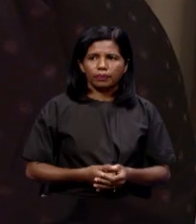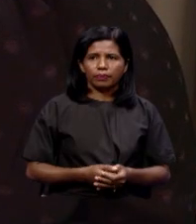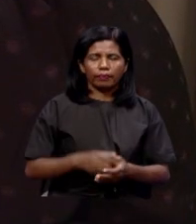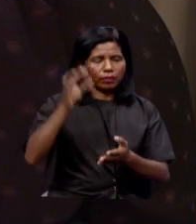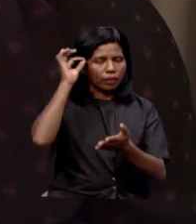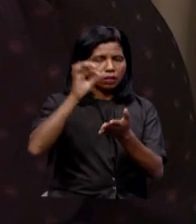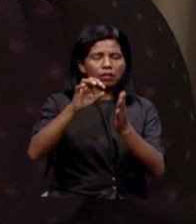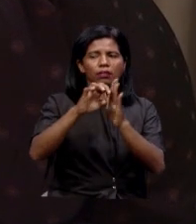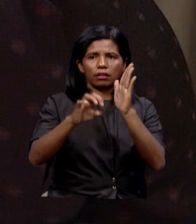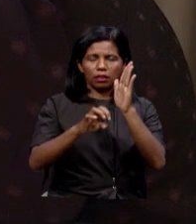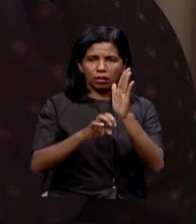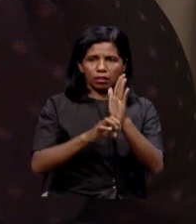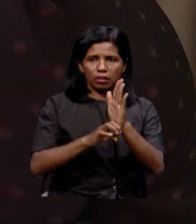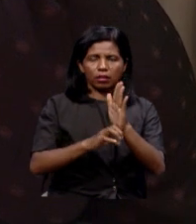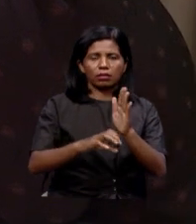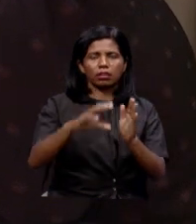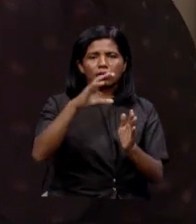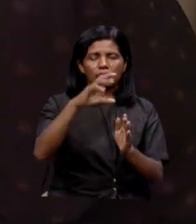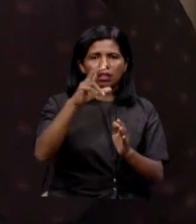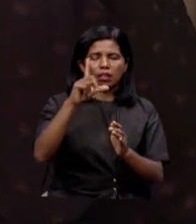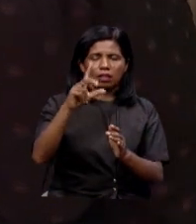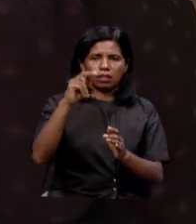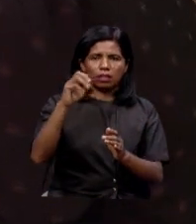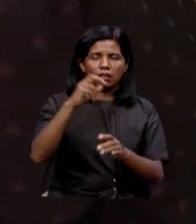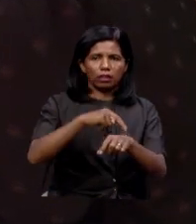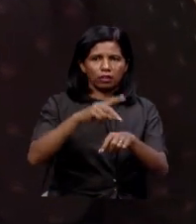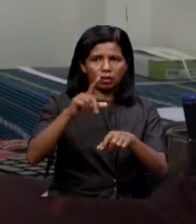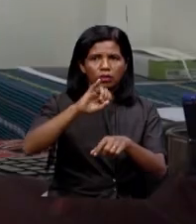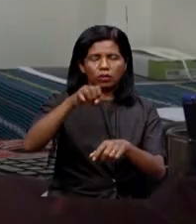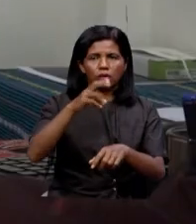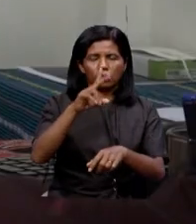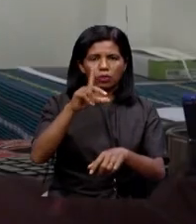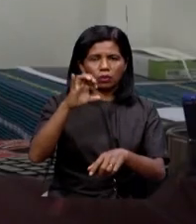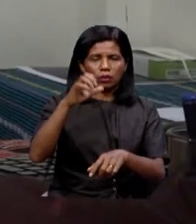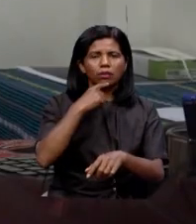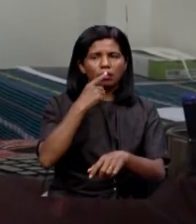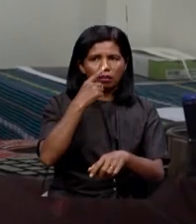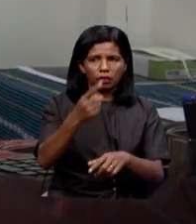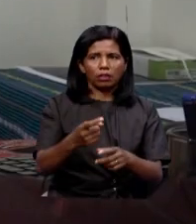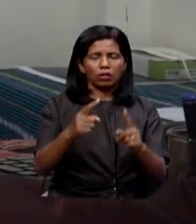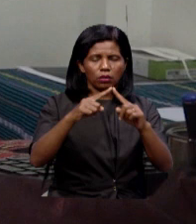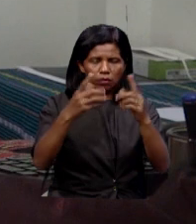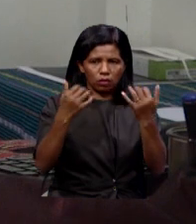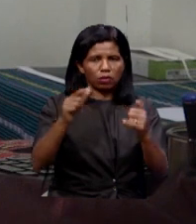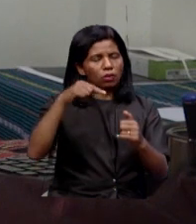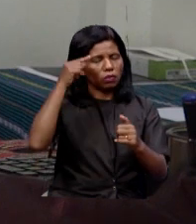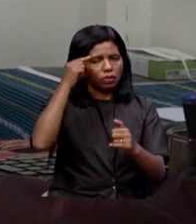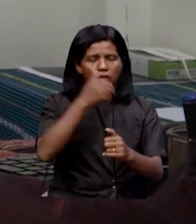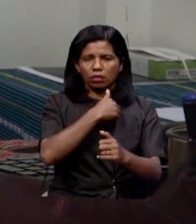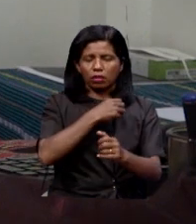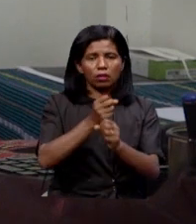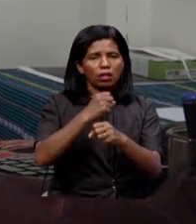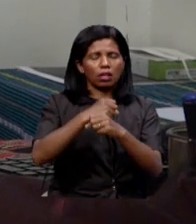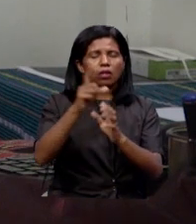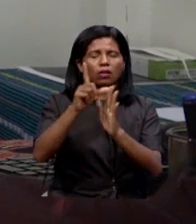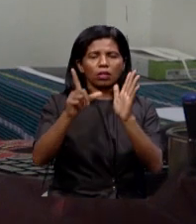Secretário de Estado Assunto Combatente e Libertação Nacional, Júlio da Conceição Loro Mesa Cateten, to agora governo se deu calo lei ruma a